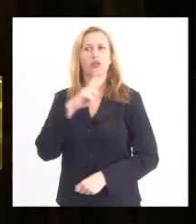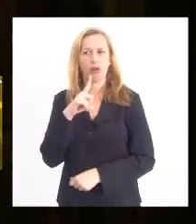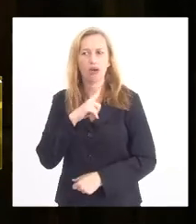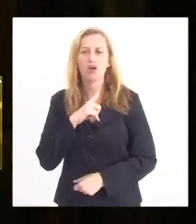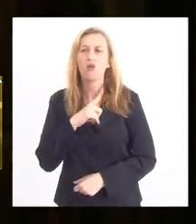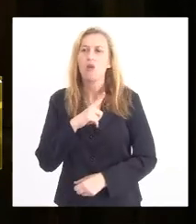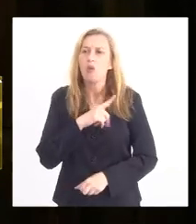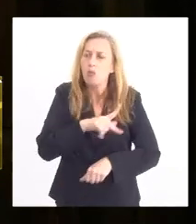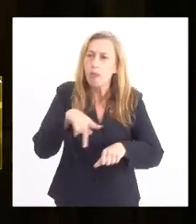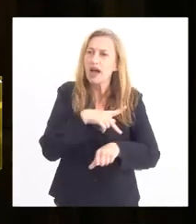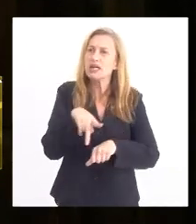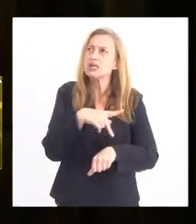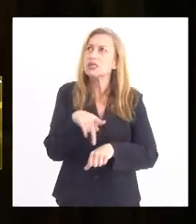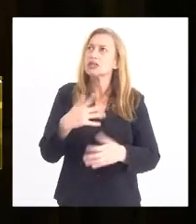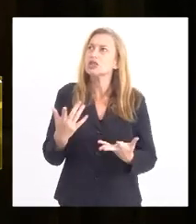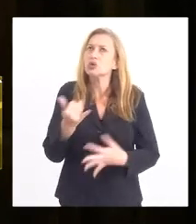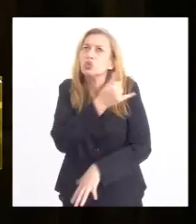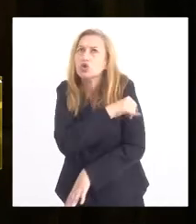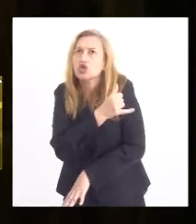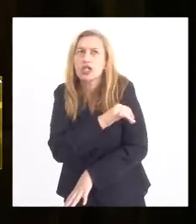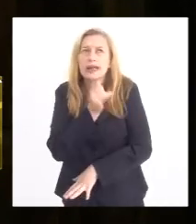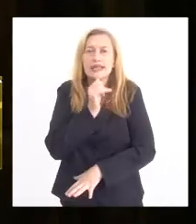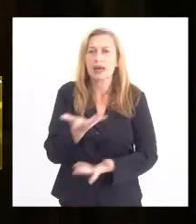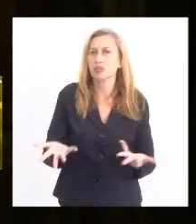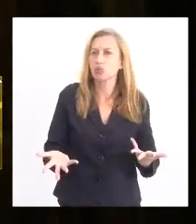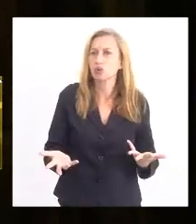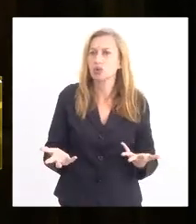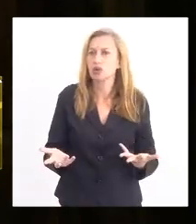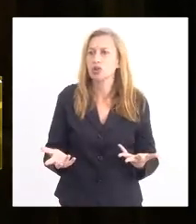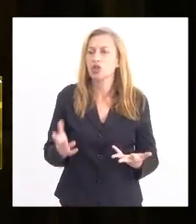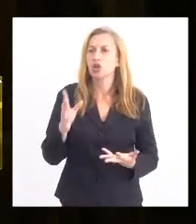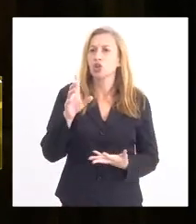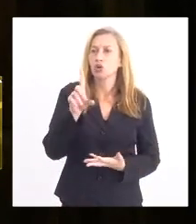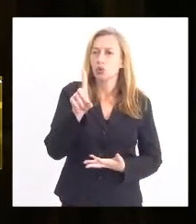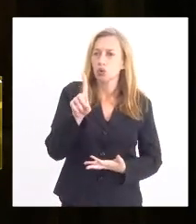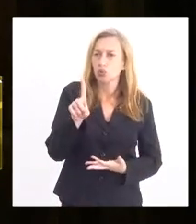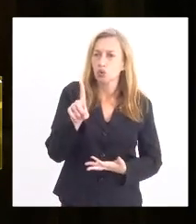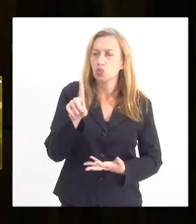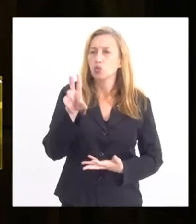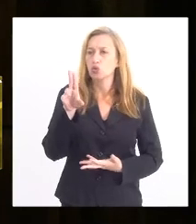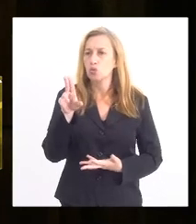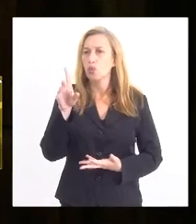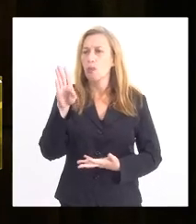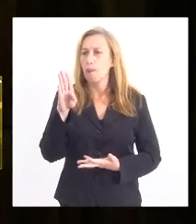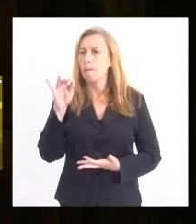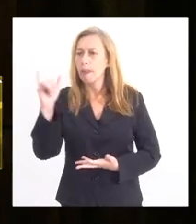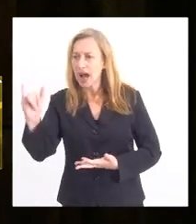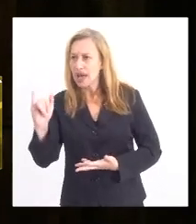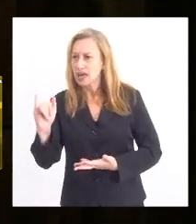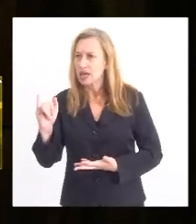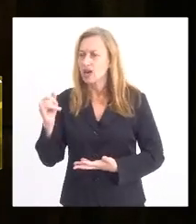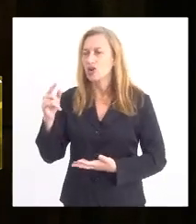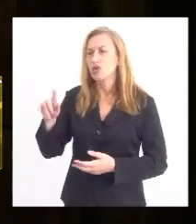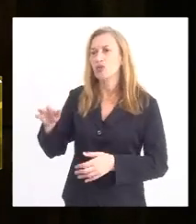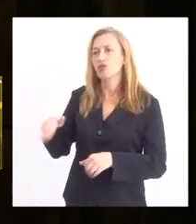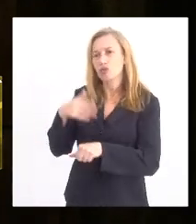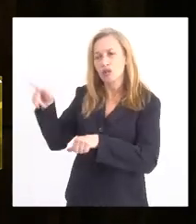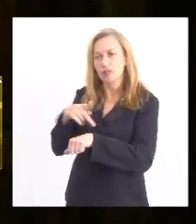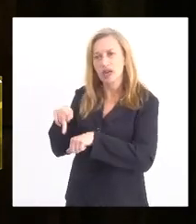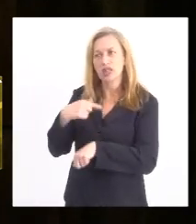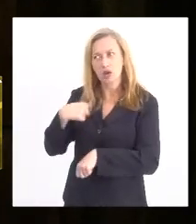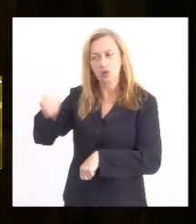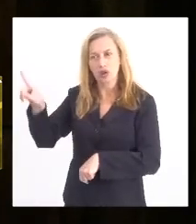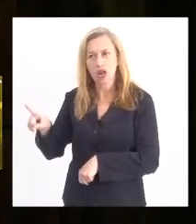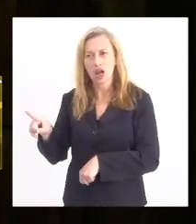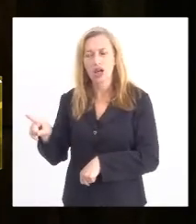e o país um Rio de Janeiro por exemplo o time do Bahia agora pouco a matriz econômica